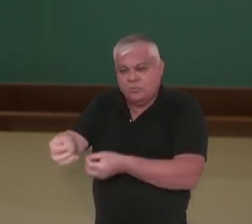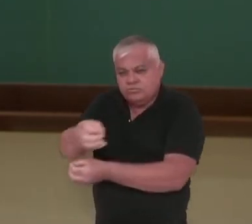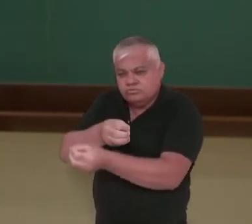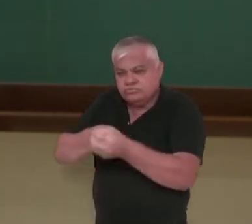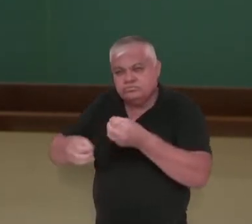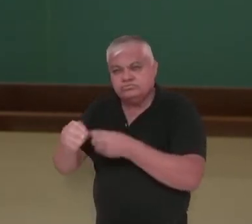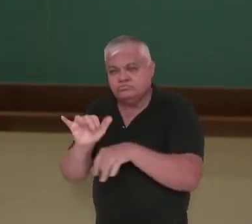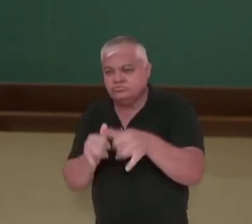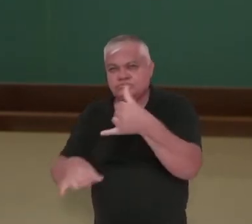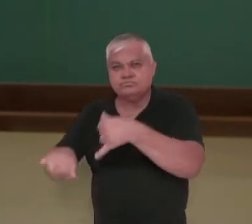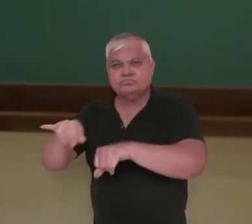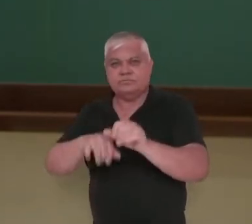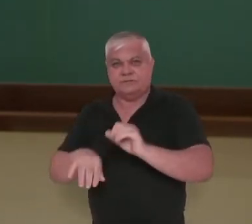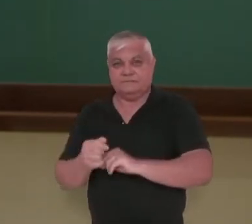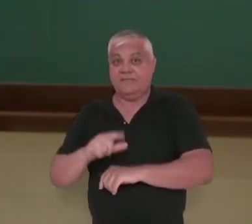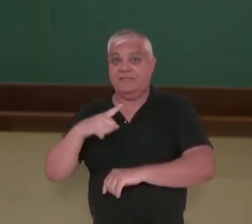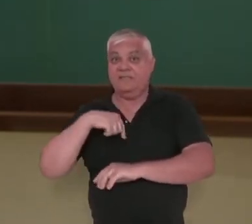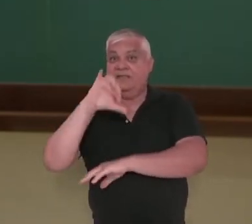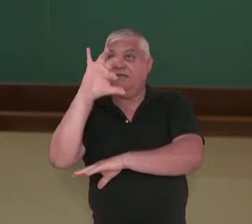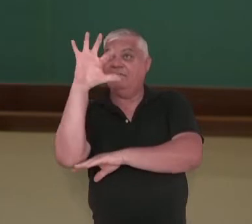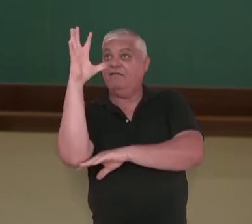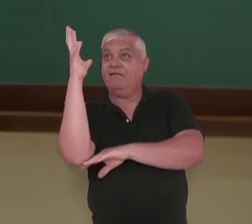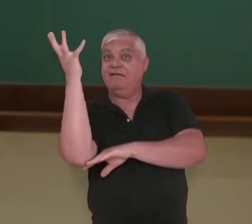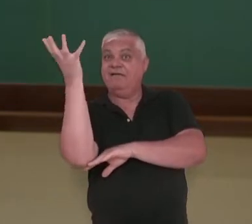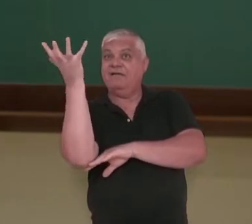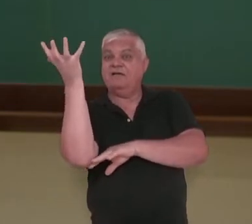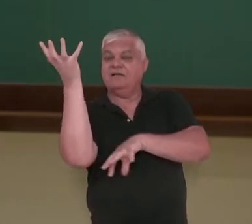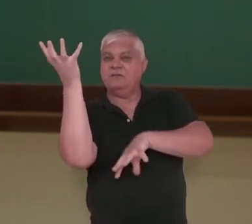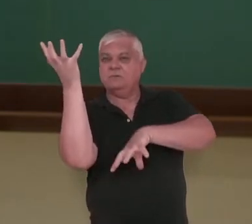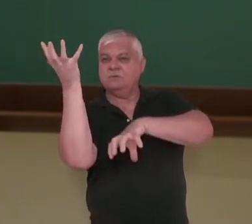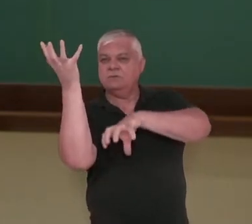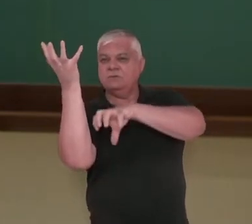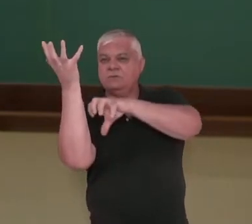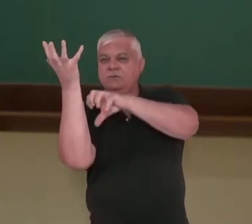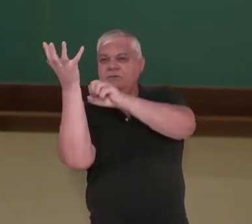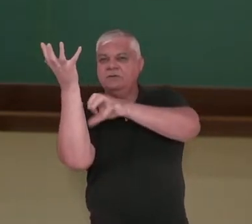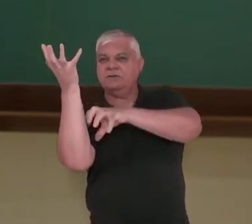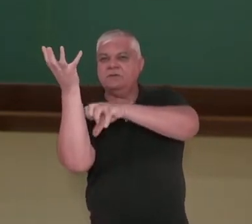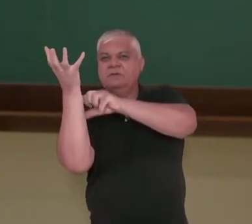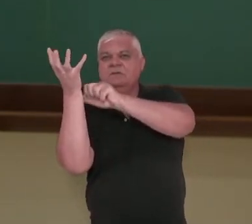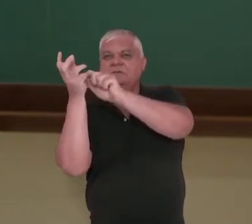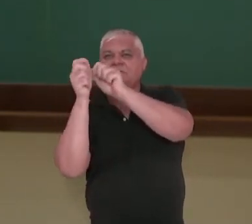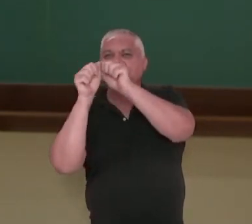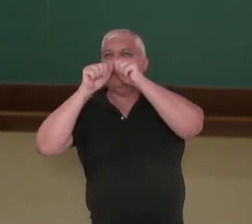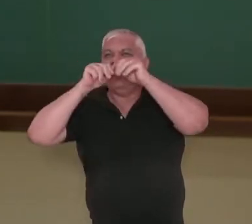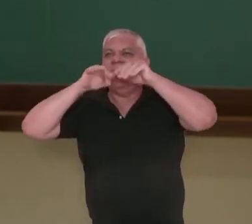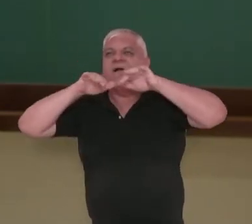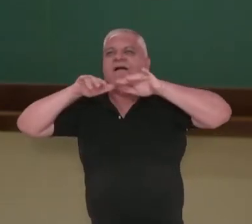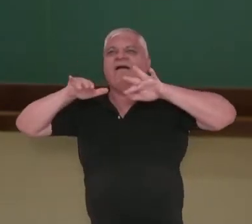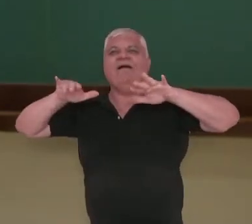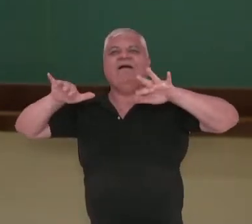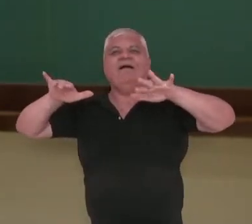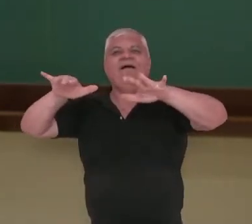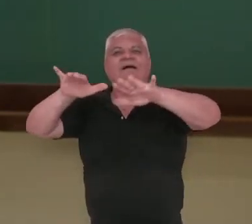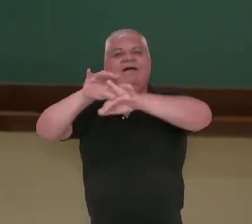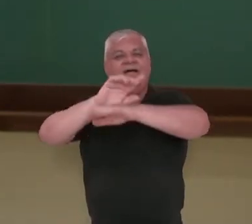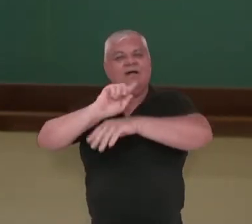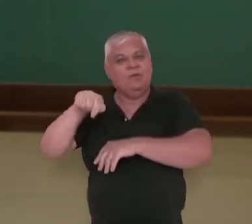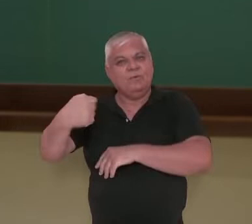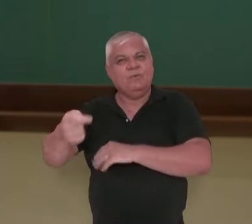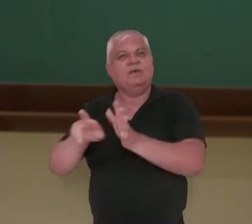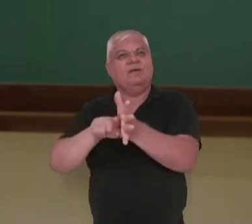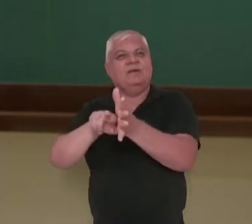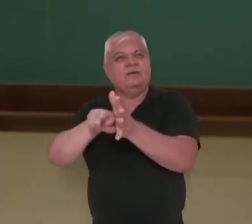realizam fotossíntese, produzindo gás oxigênio, que a professora acabou de falar, as cianobactérias, por exemplo, conhecidas como